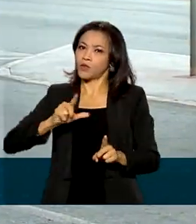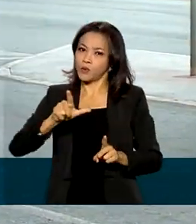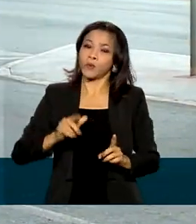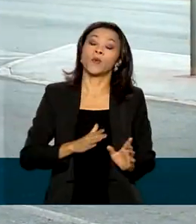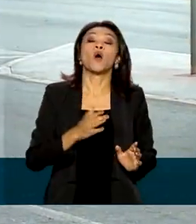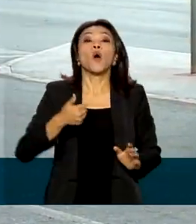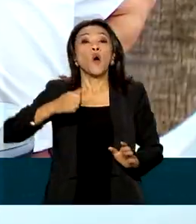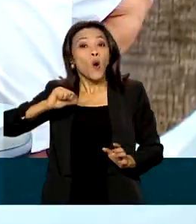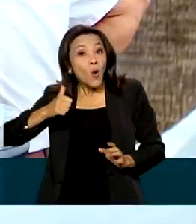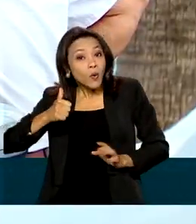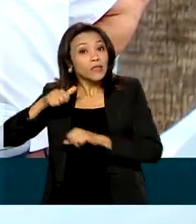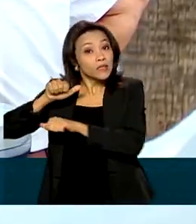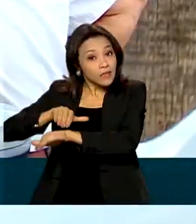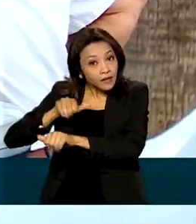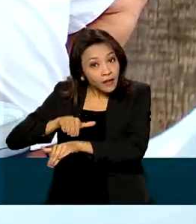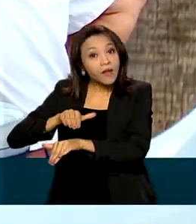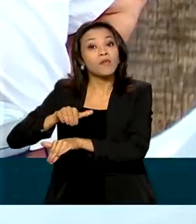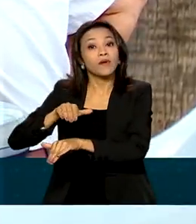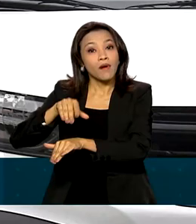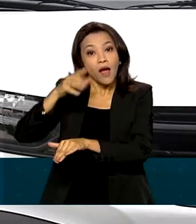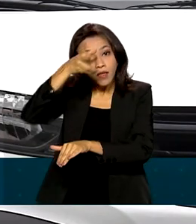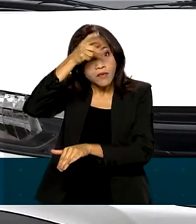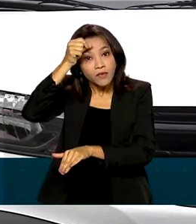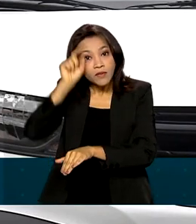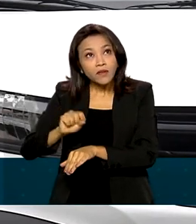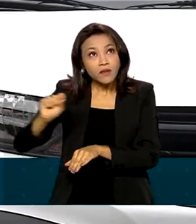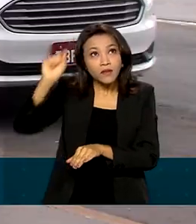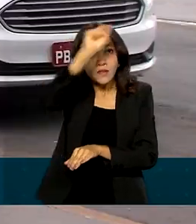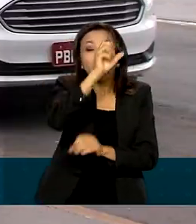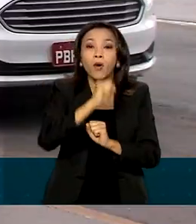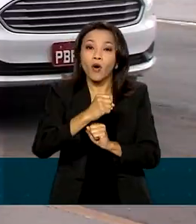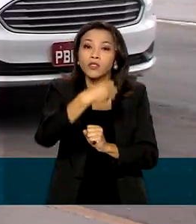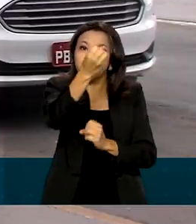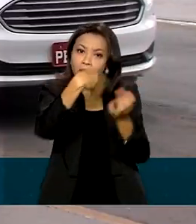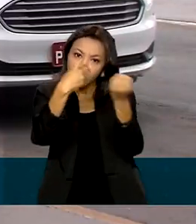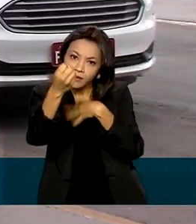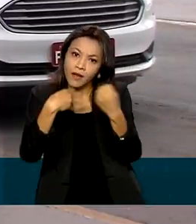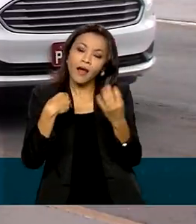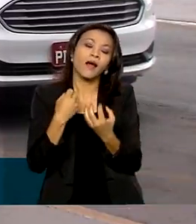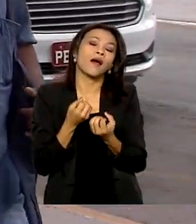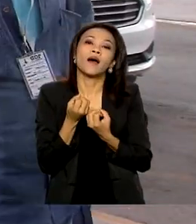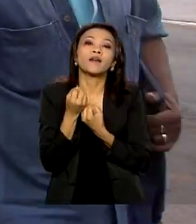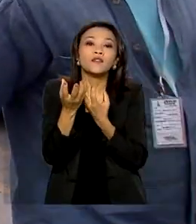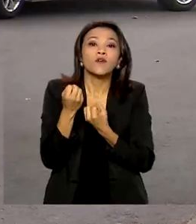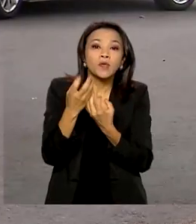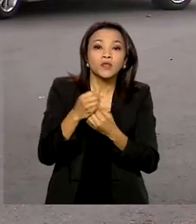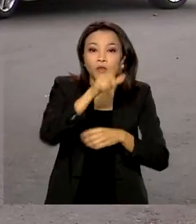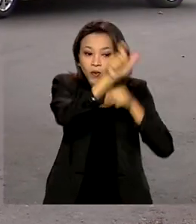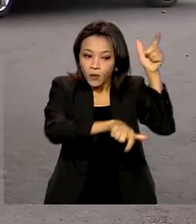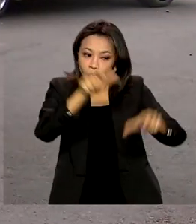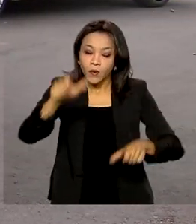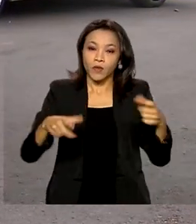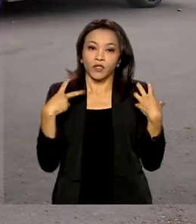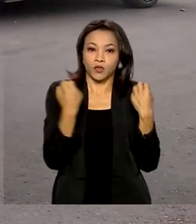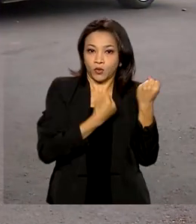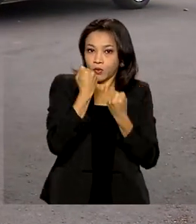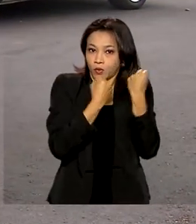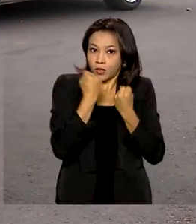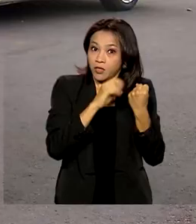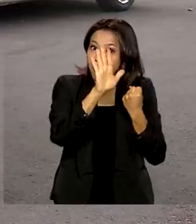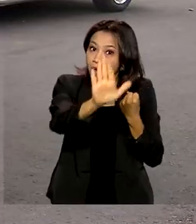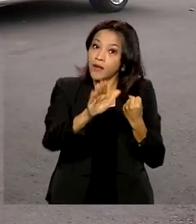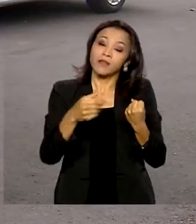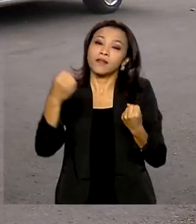as prefeituras ainda Podem enviar os dados dos motoristas mais o pagamento começar a na terceira